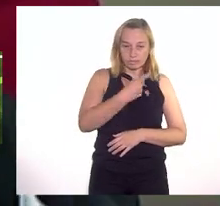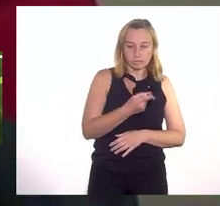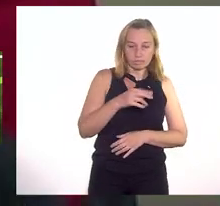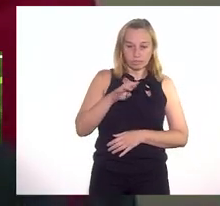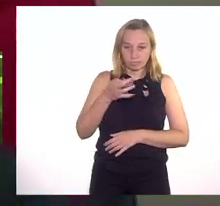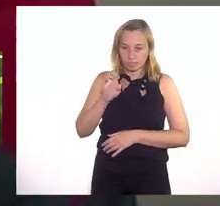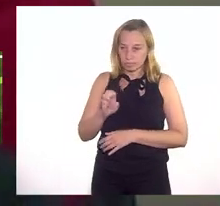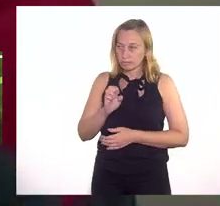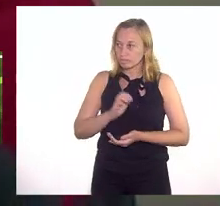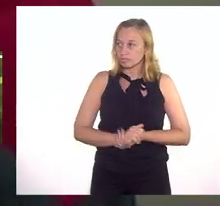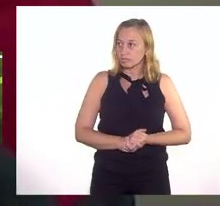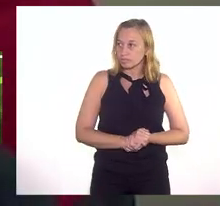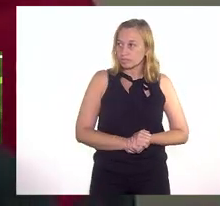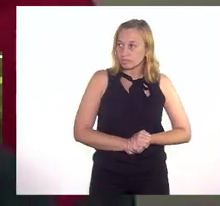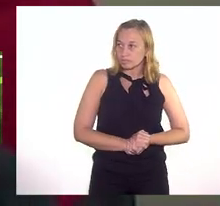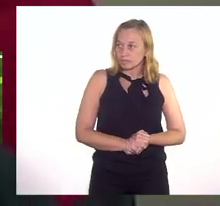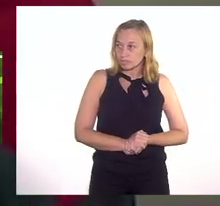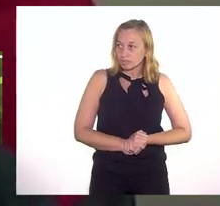Silveira.